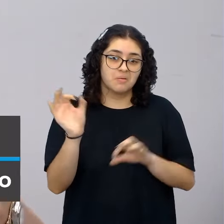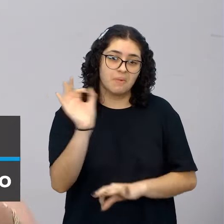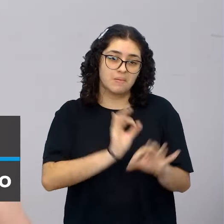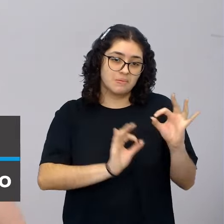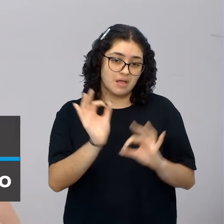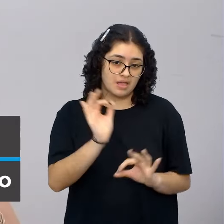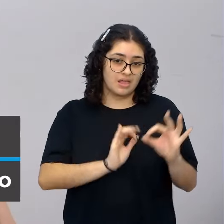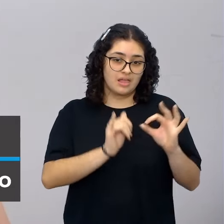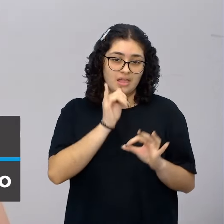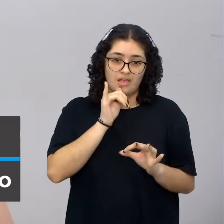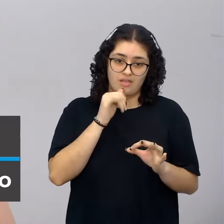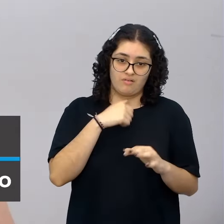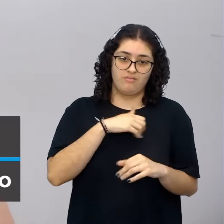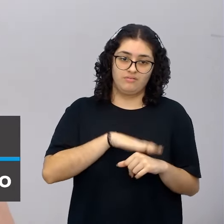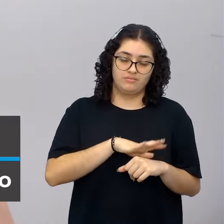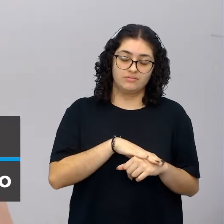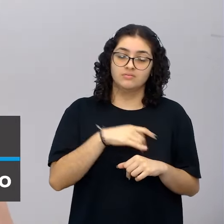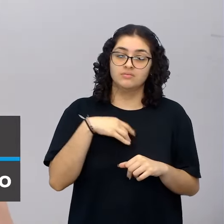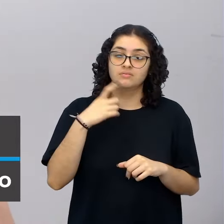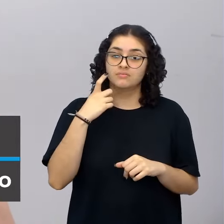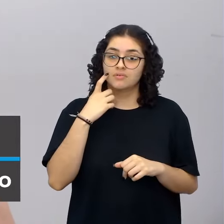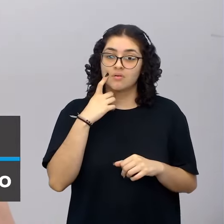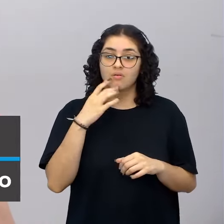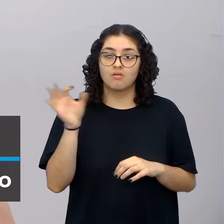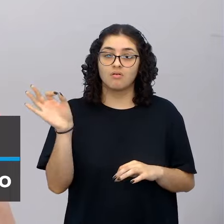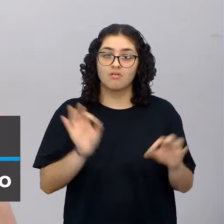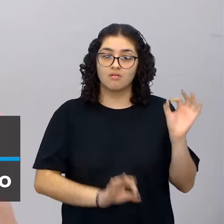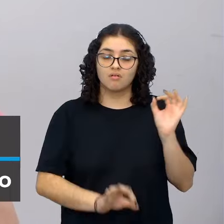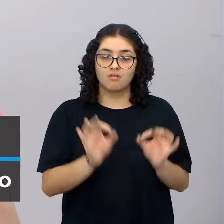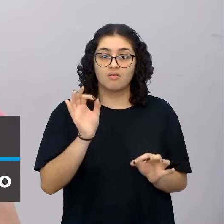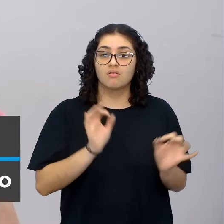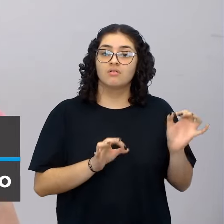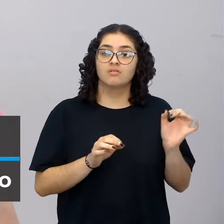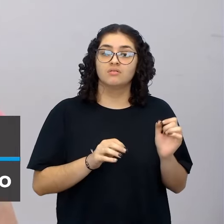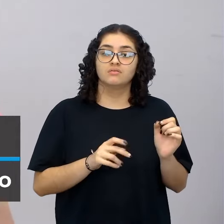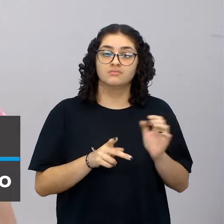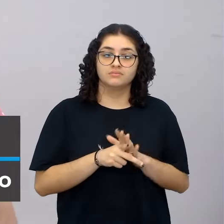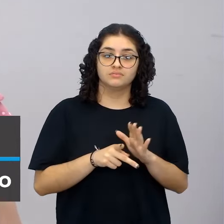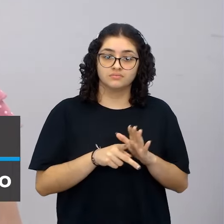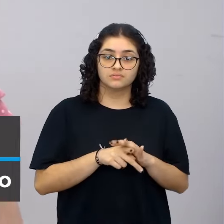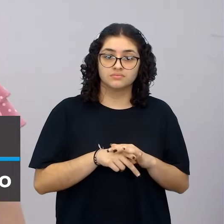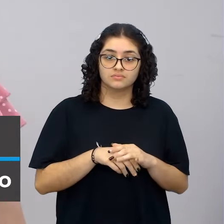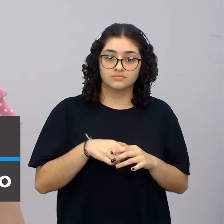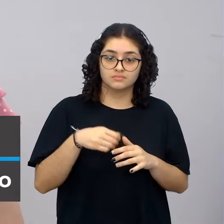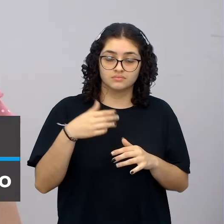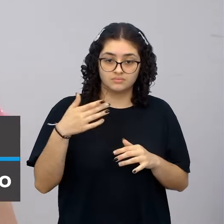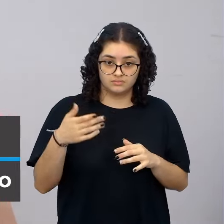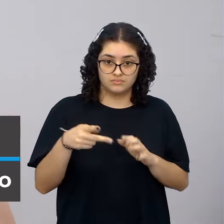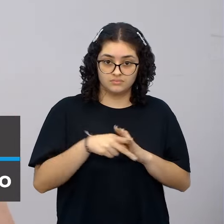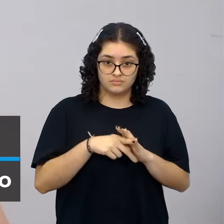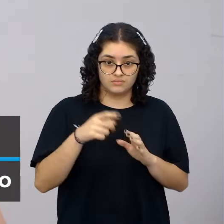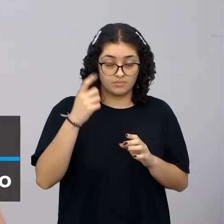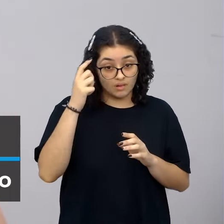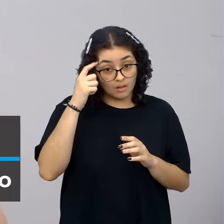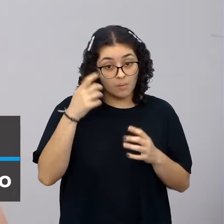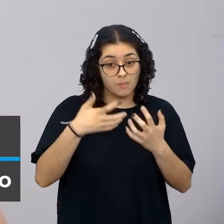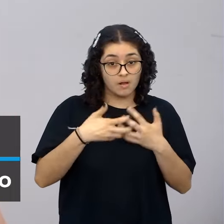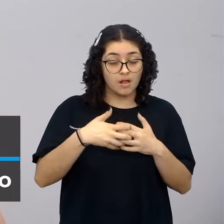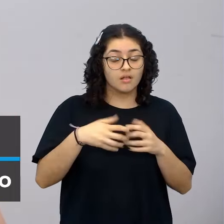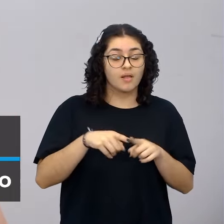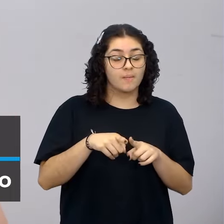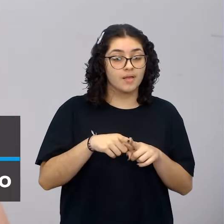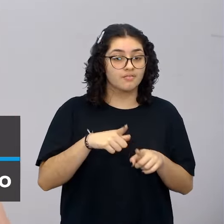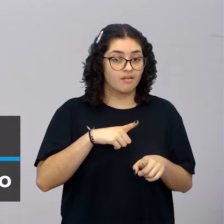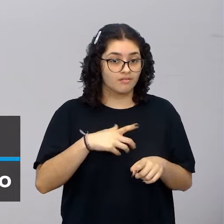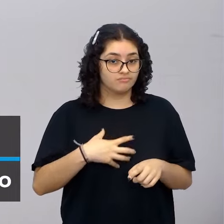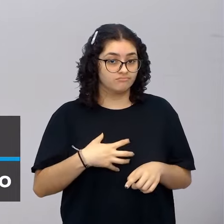quando eu faço tudo isso, eu estou pensando numa organização que a gente fala assim, as operações, além das operações cognitivas, as questões